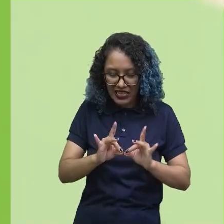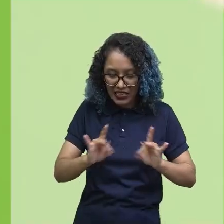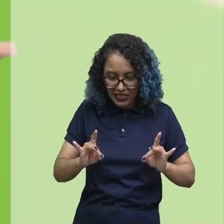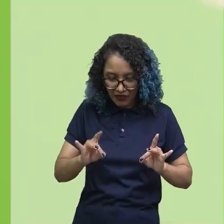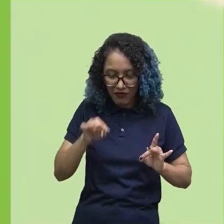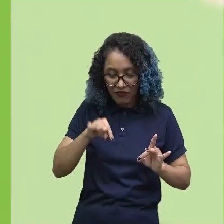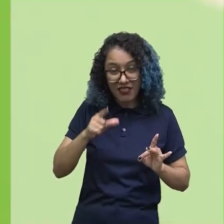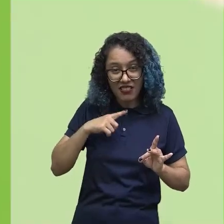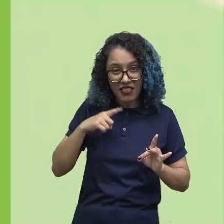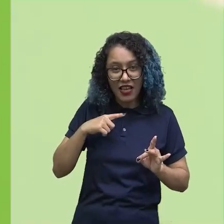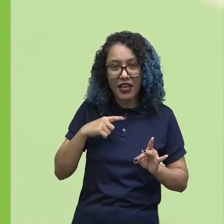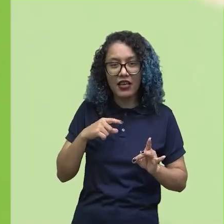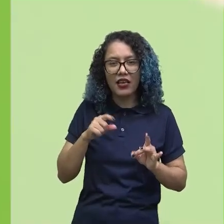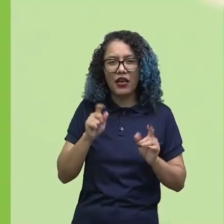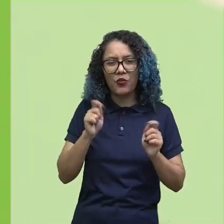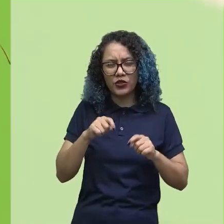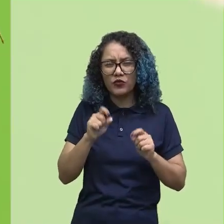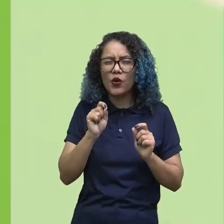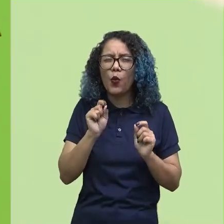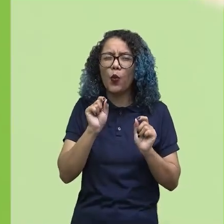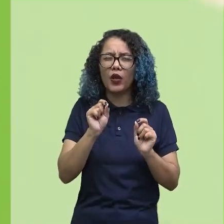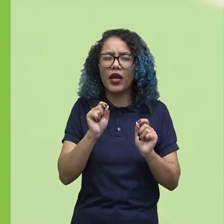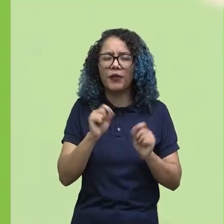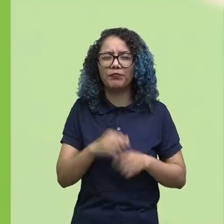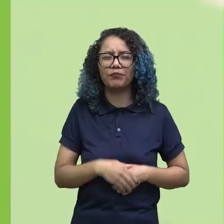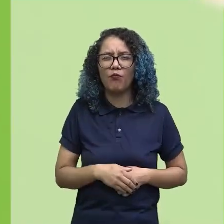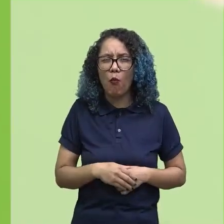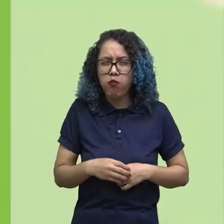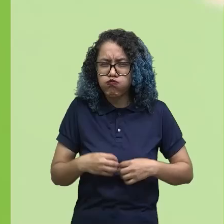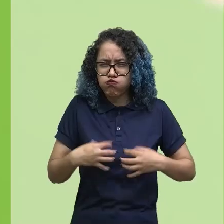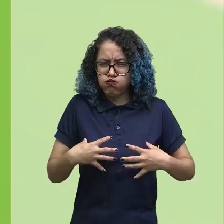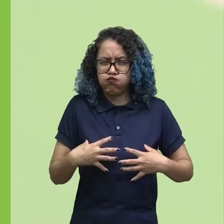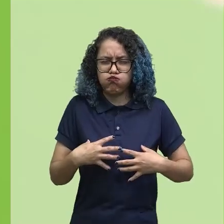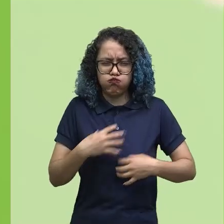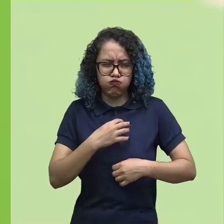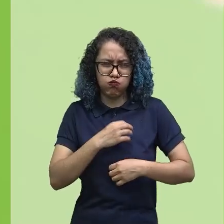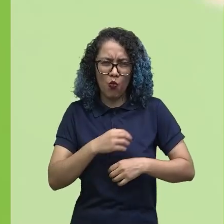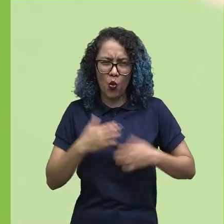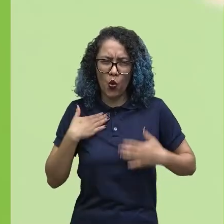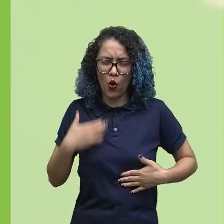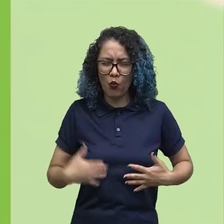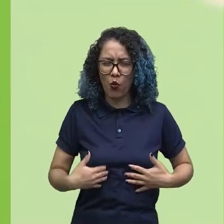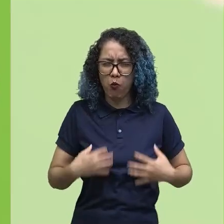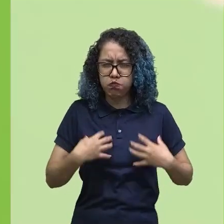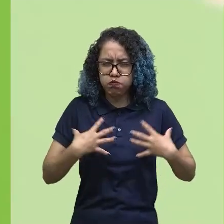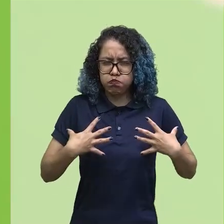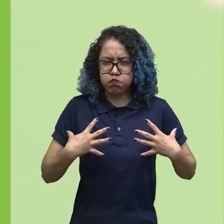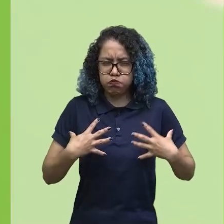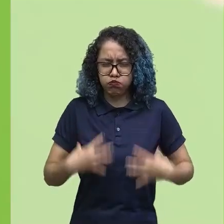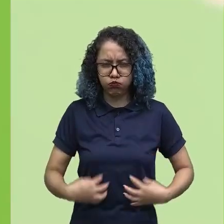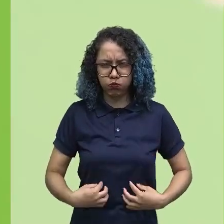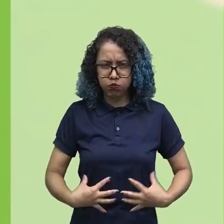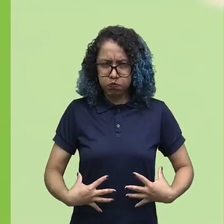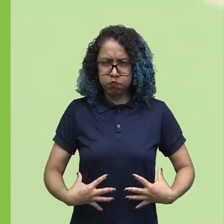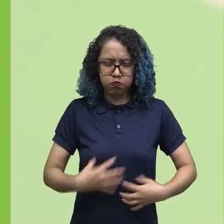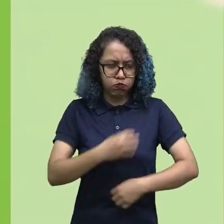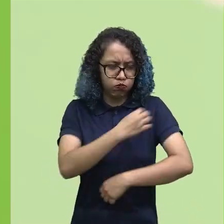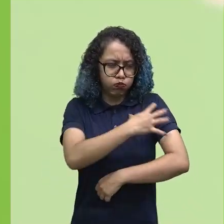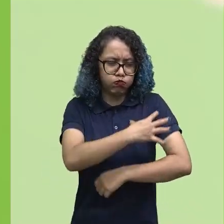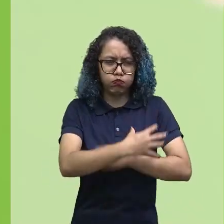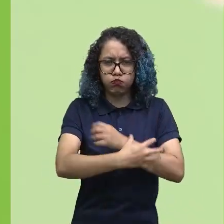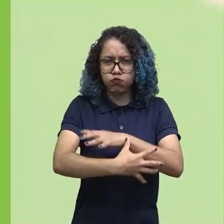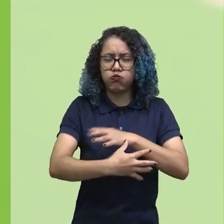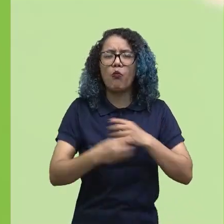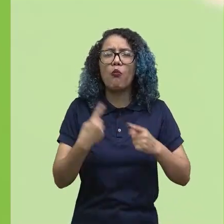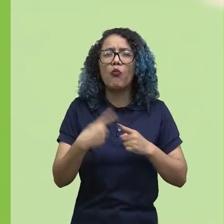acumulado, ele ocasiona o quê? Um inchaço, né? Às vezes a gente se sente ali inchada, né? O corpo está inchado, o braço, a barriga. Por quê? Né?